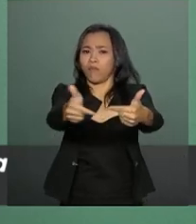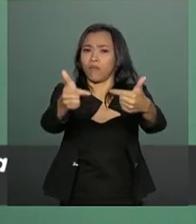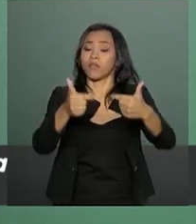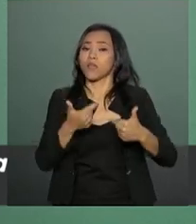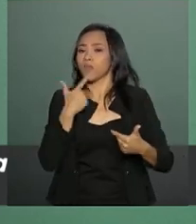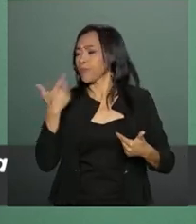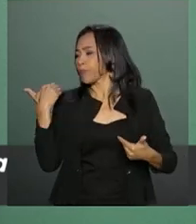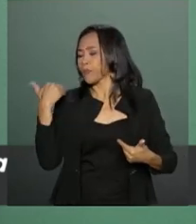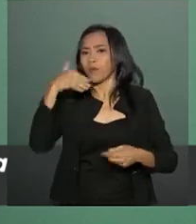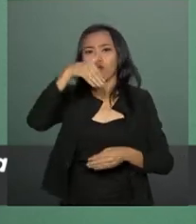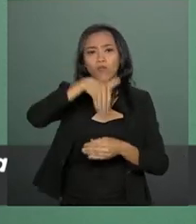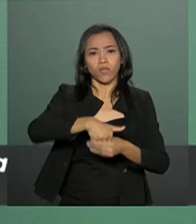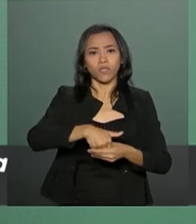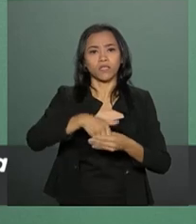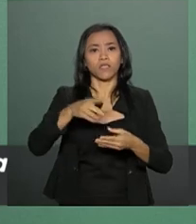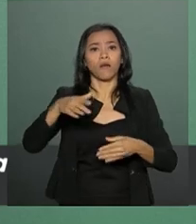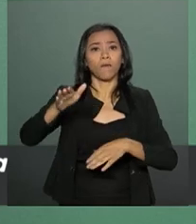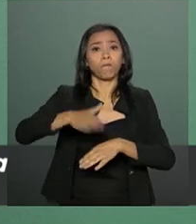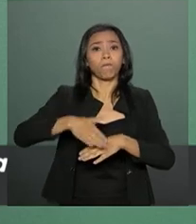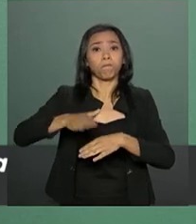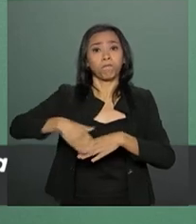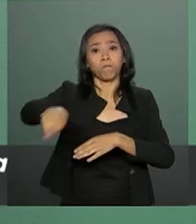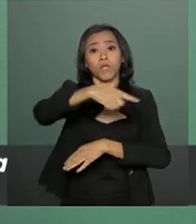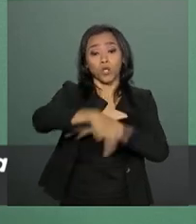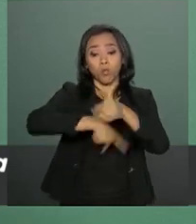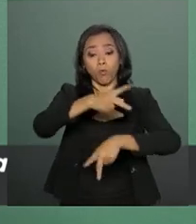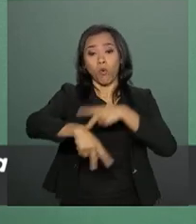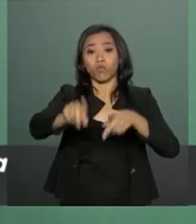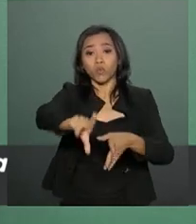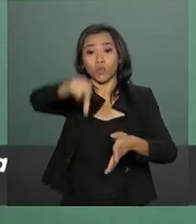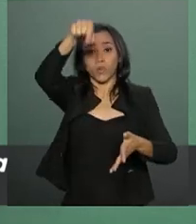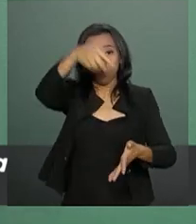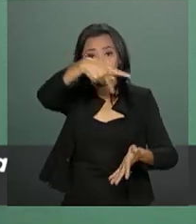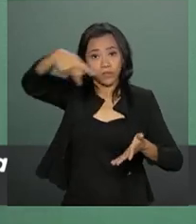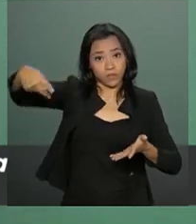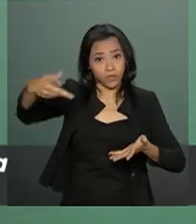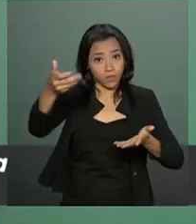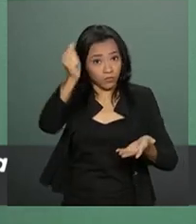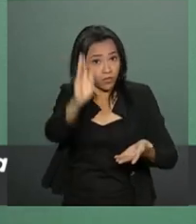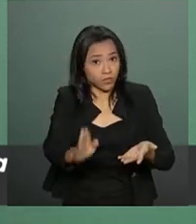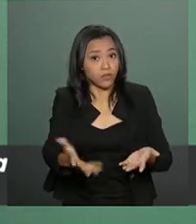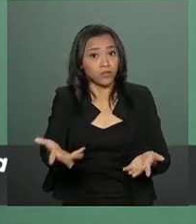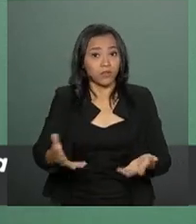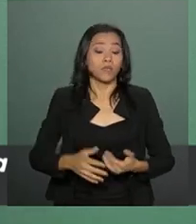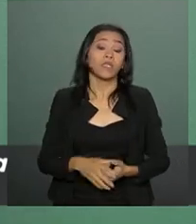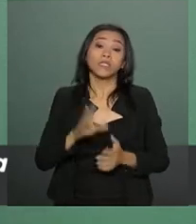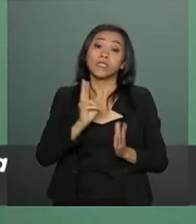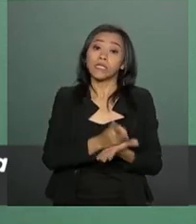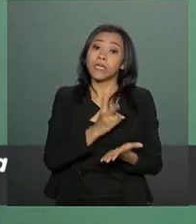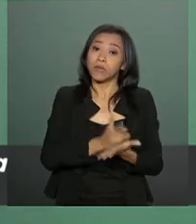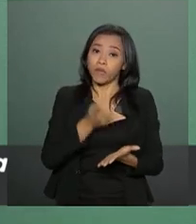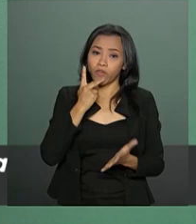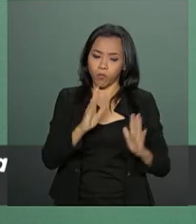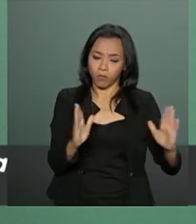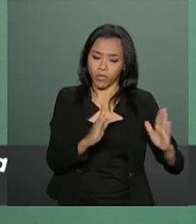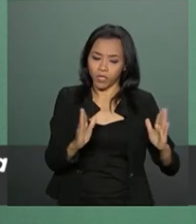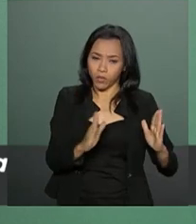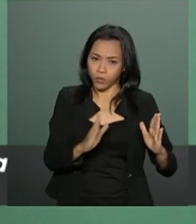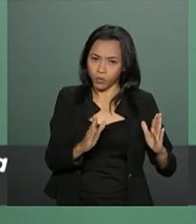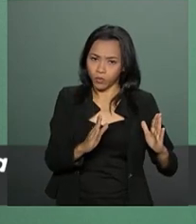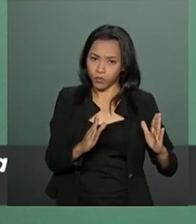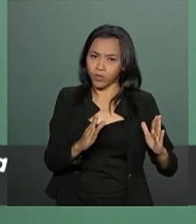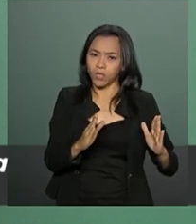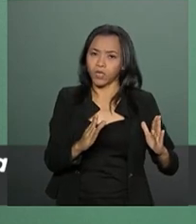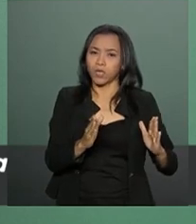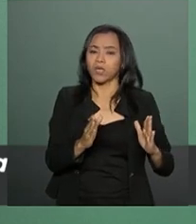em que a soberania popular se manifestou e eu sempre faço uma distinção entre o momento político eleitoral que é o momento